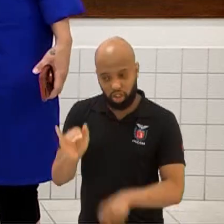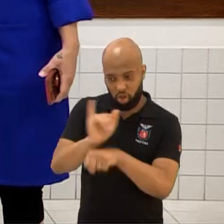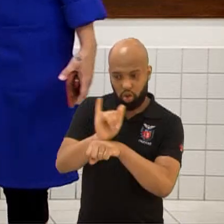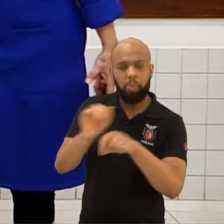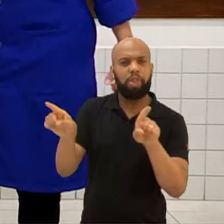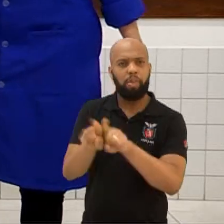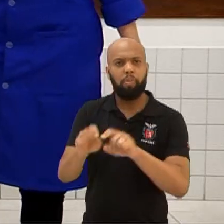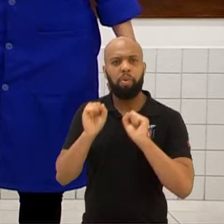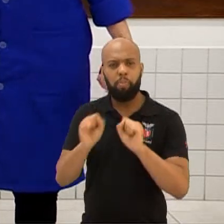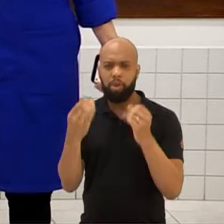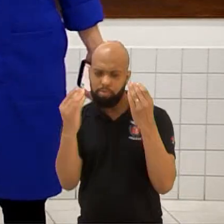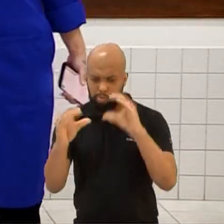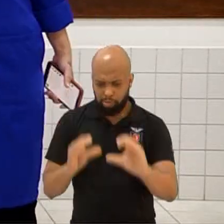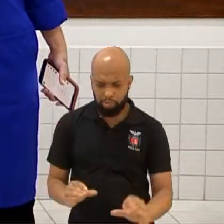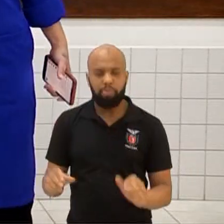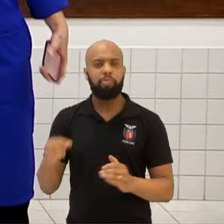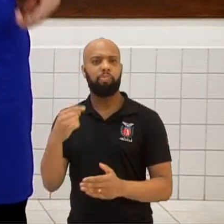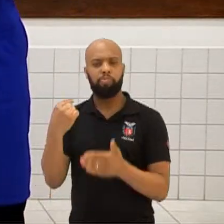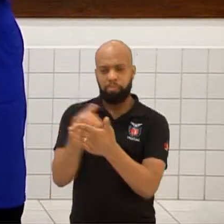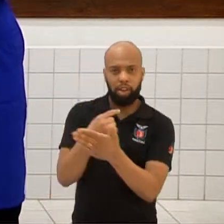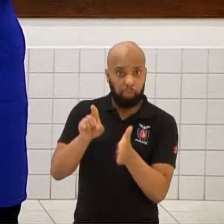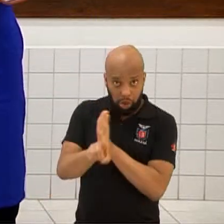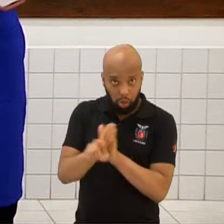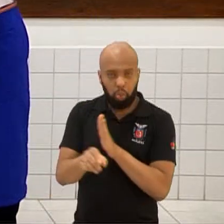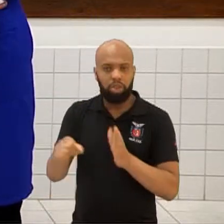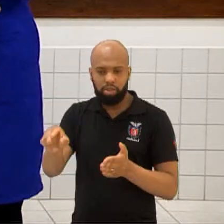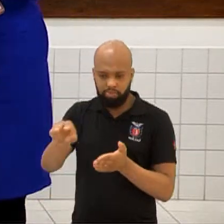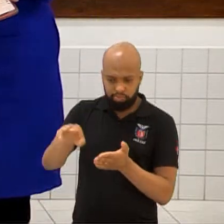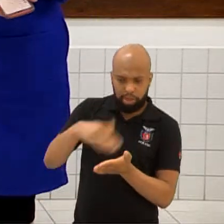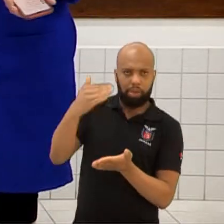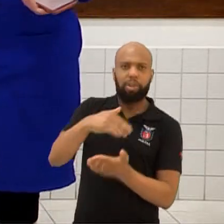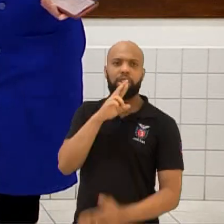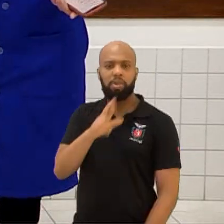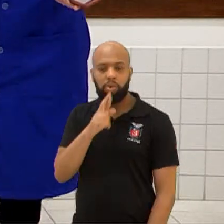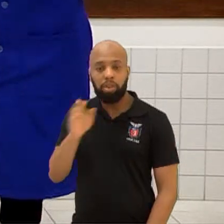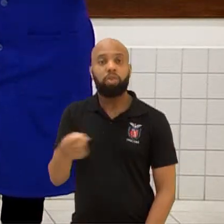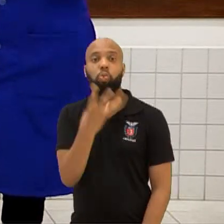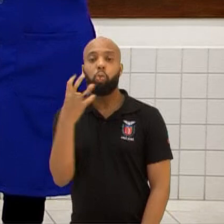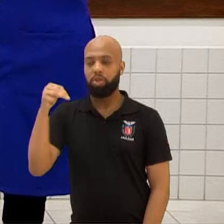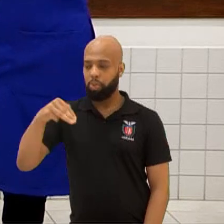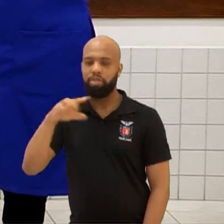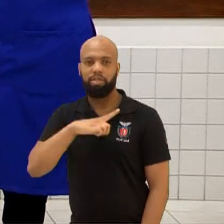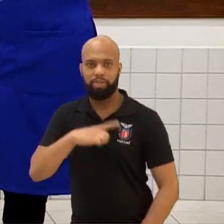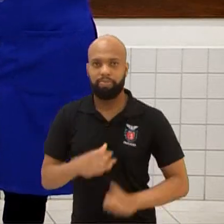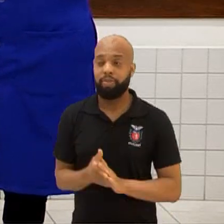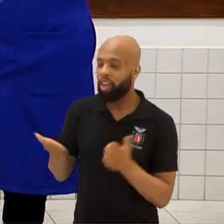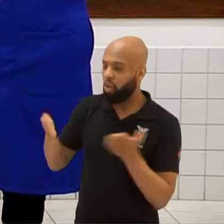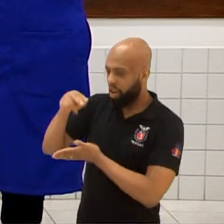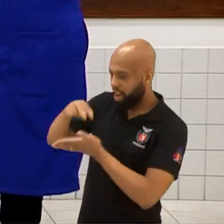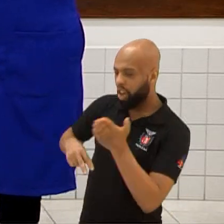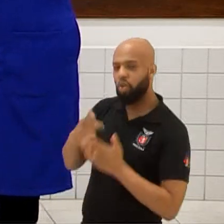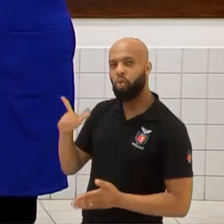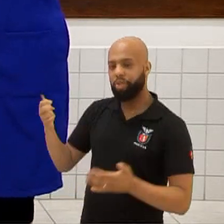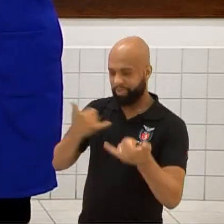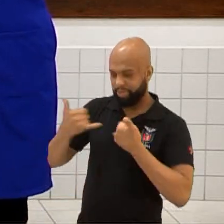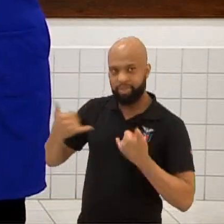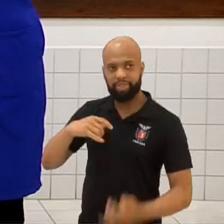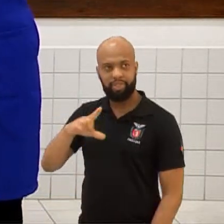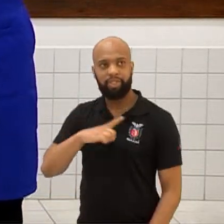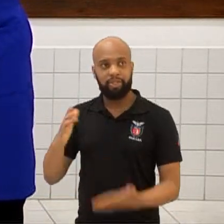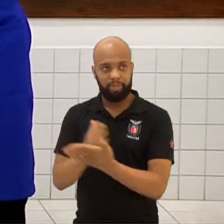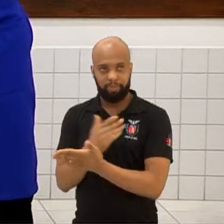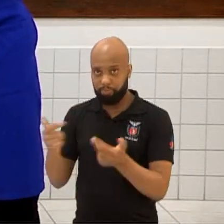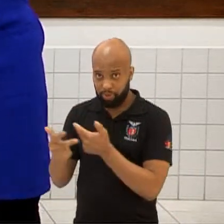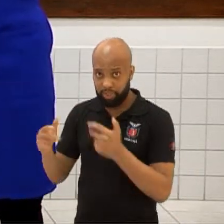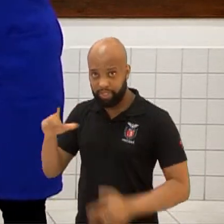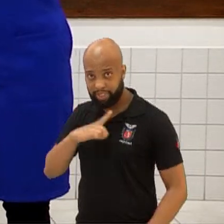também responde a essa pergunta. Quantos metros deu? E aí? Enquanto isso, vamos ler aqui mais alguns recadinhos, professor? Tem alguma coisa